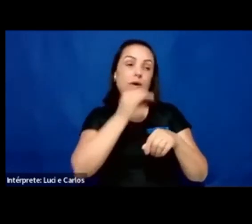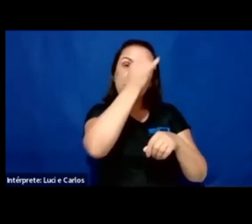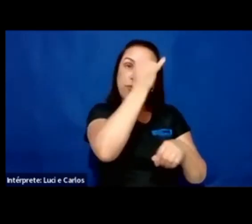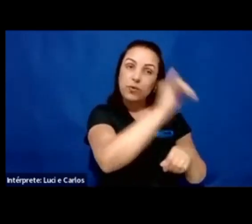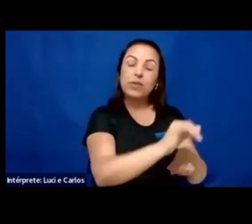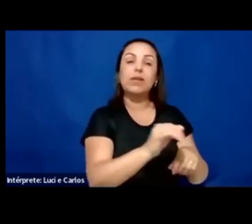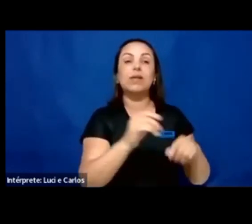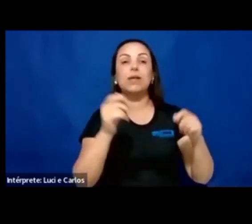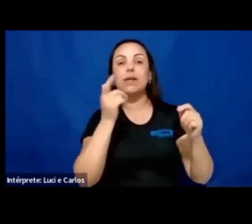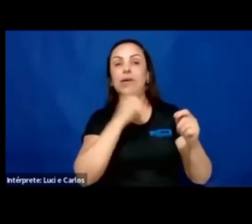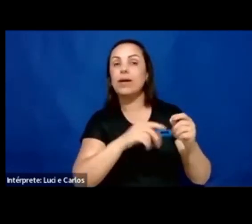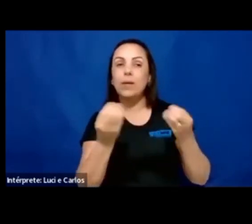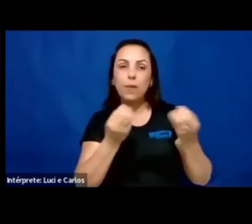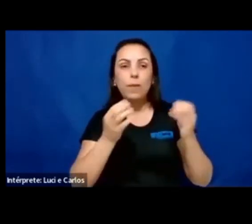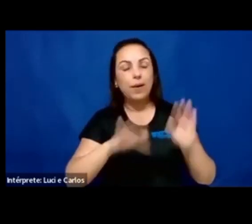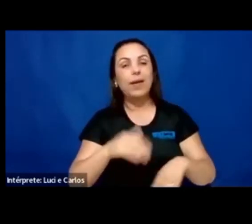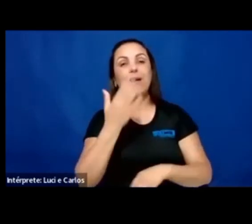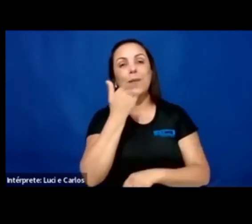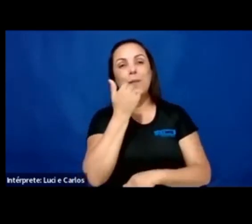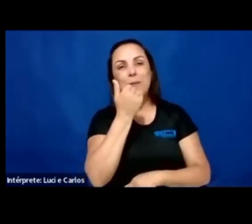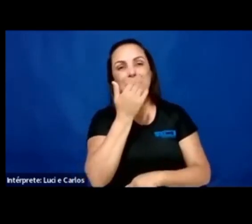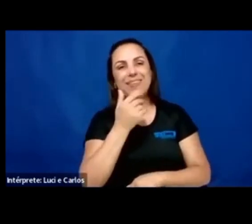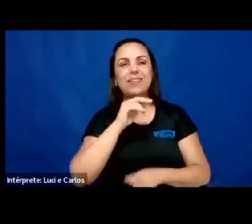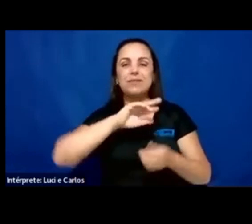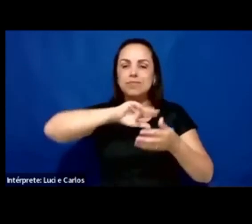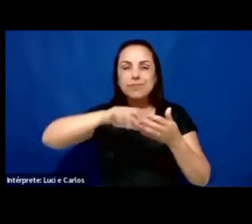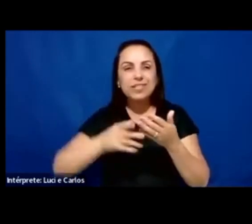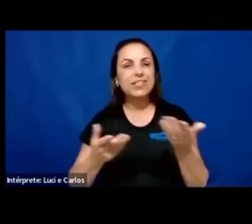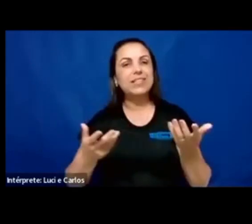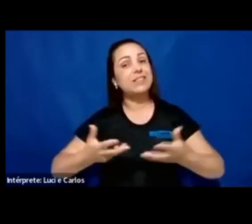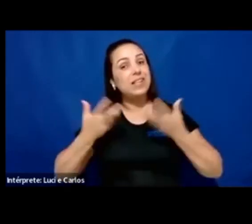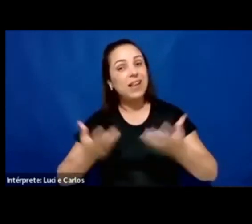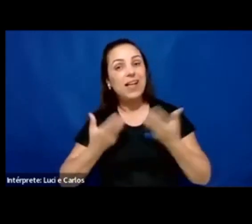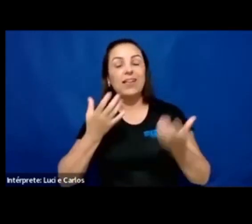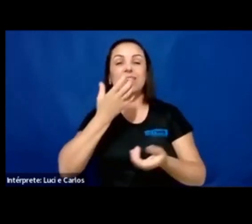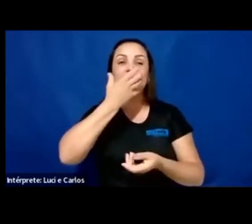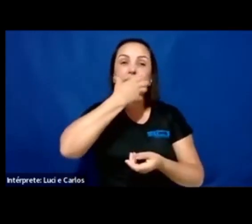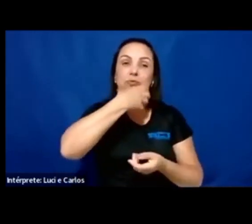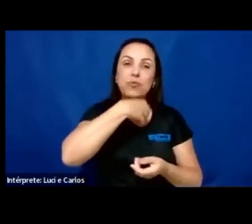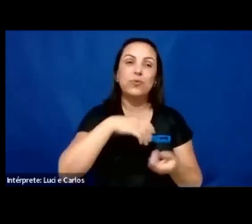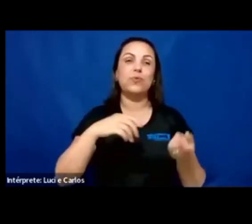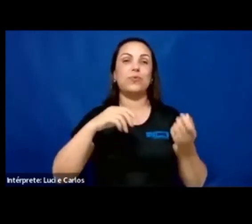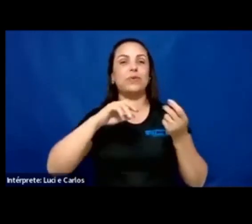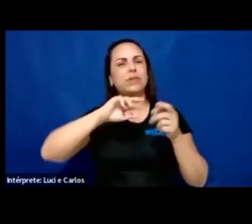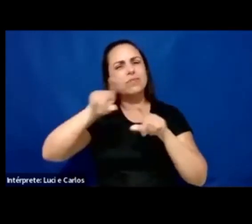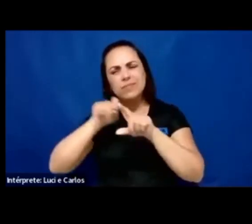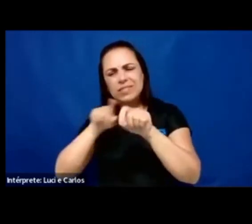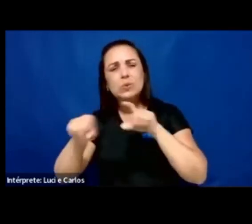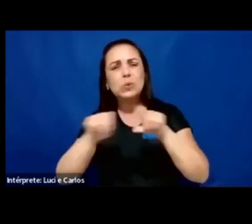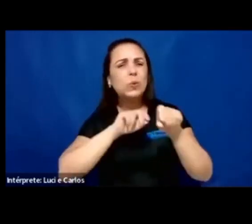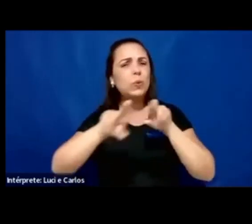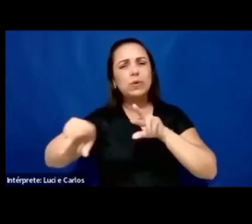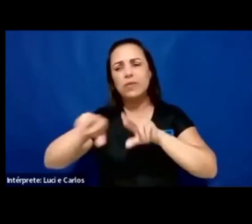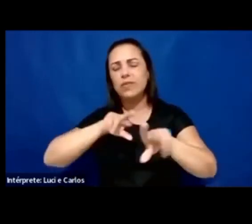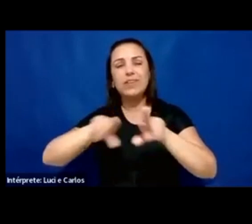Às vezes você vai sair no final da semana e você quer comer alguma coisa diferente, você pode comer um pouquinho. Não vai fazer mal, mas só que a rotina que é